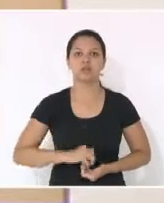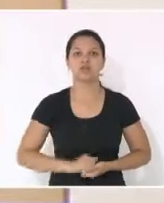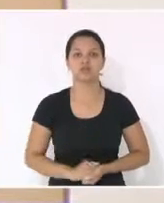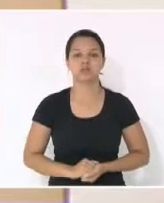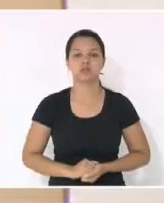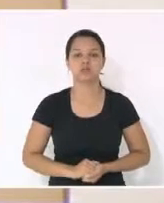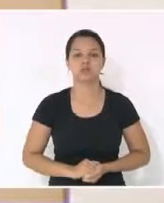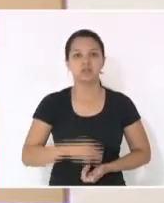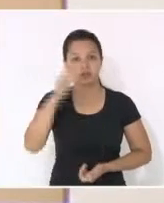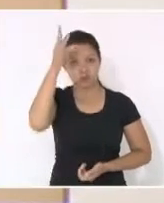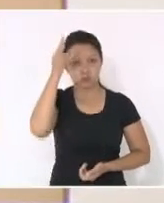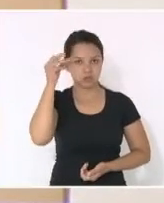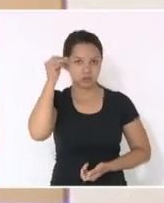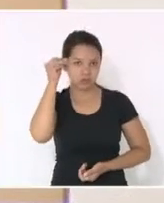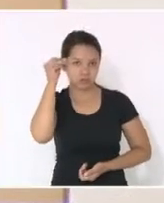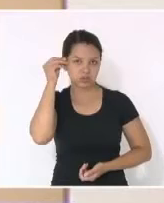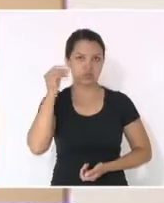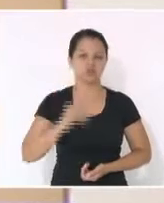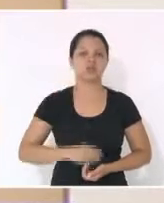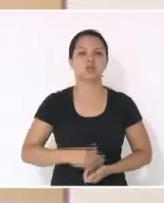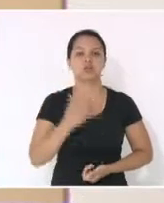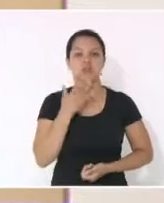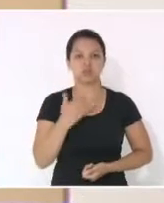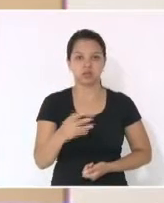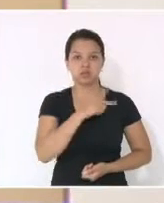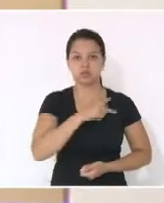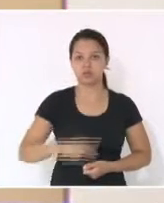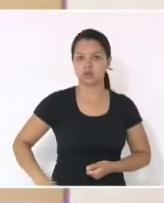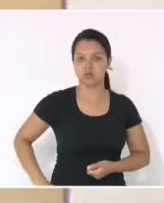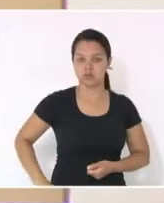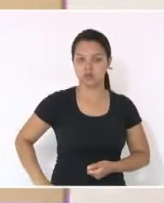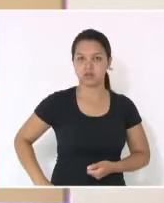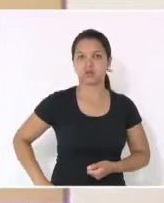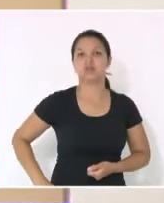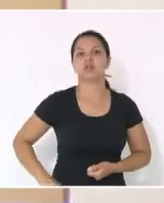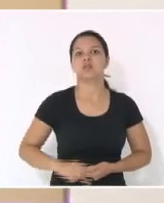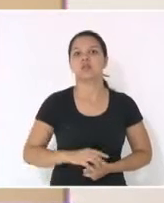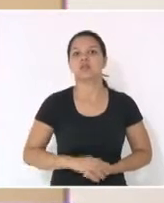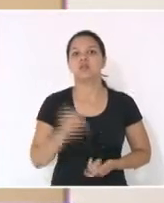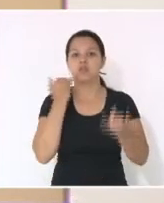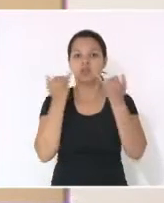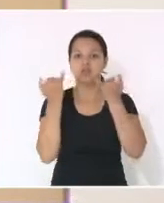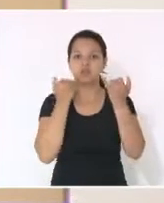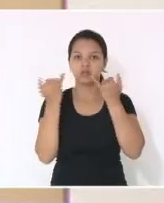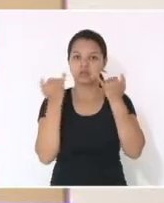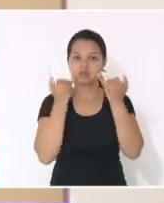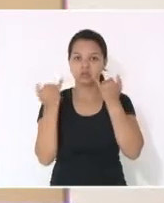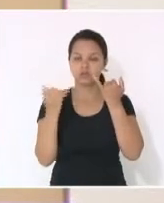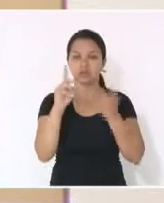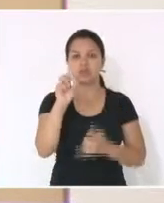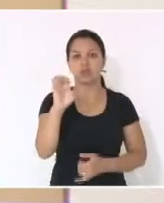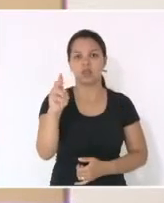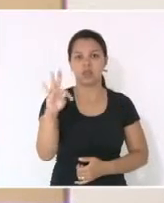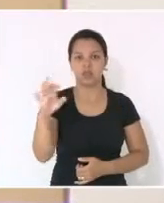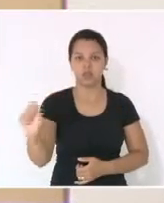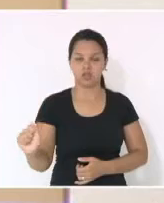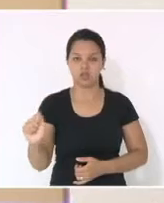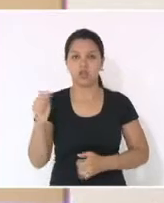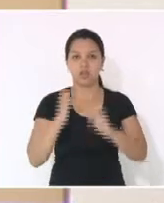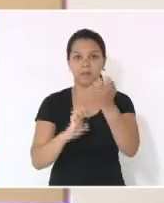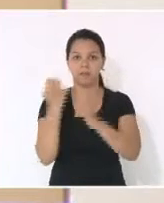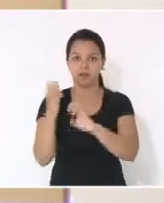luciane carminatti solicitando a presidenta obter informações quanto à notificação das empresas concessionárias de